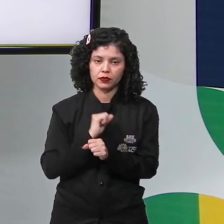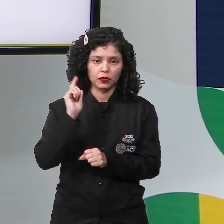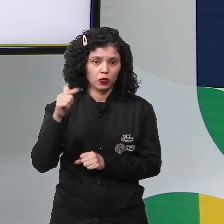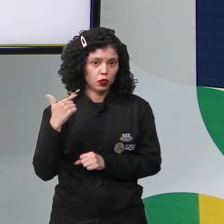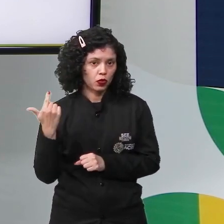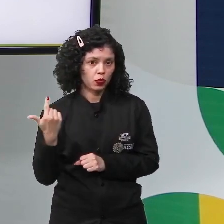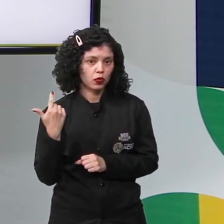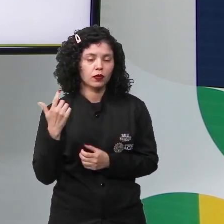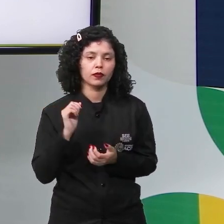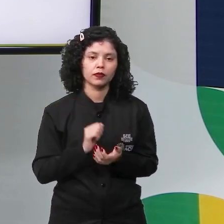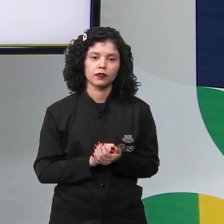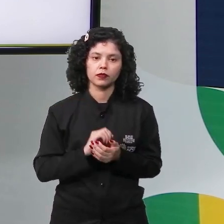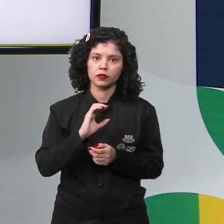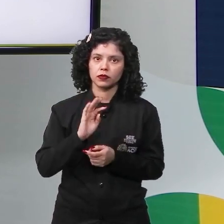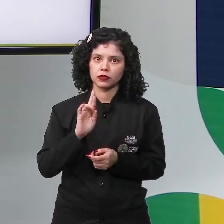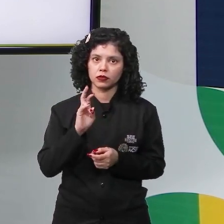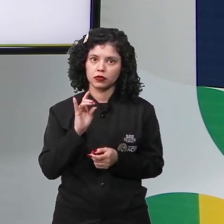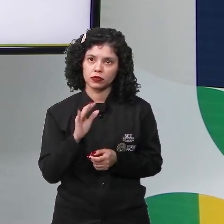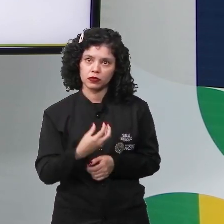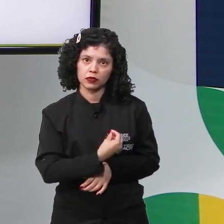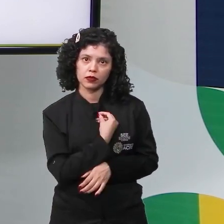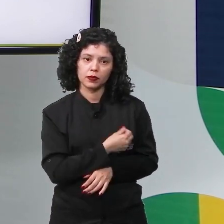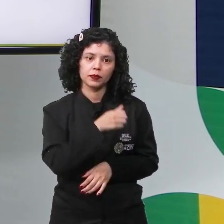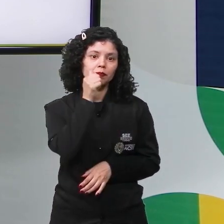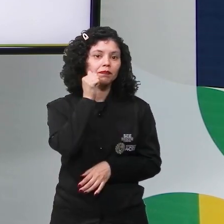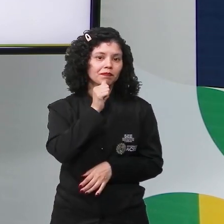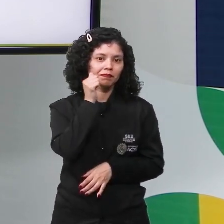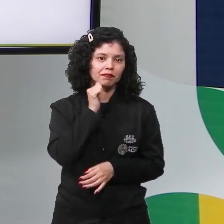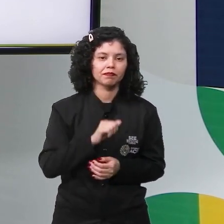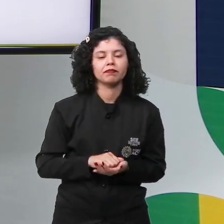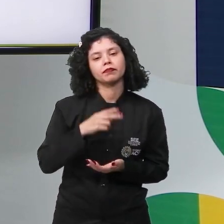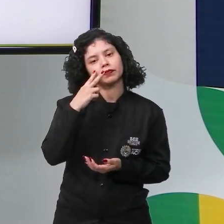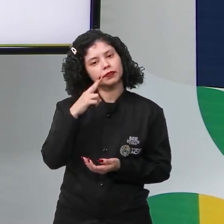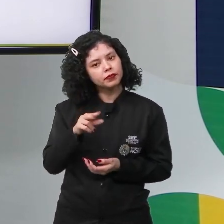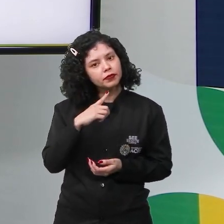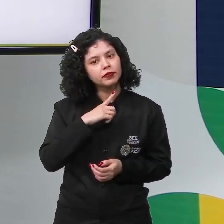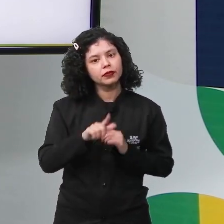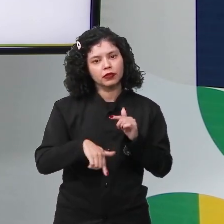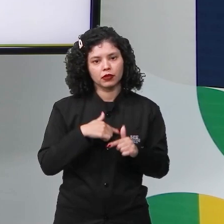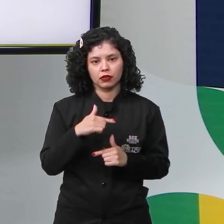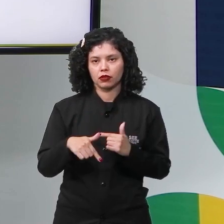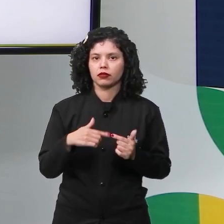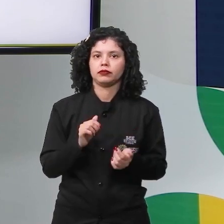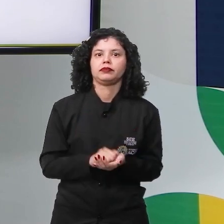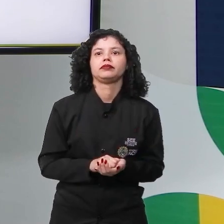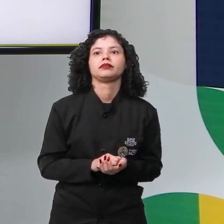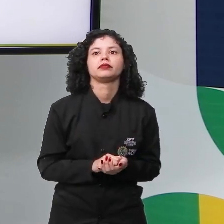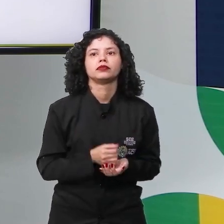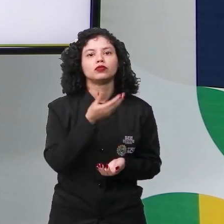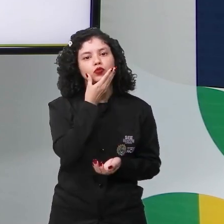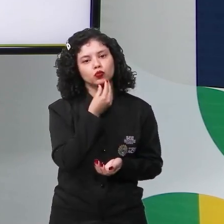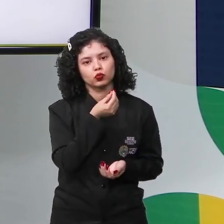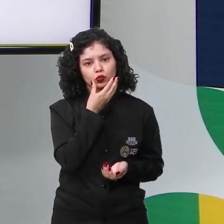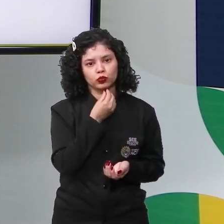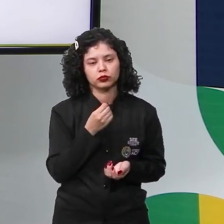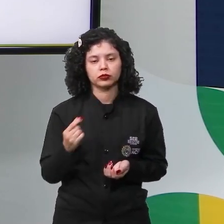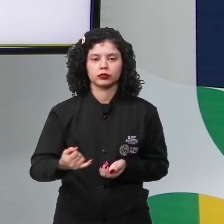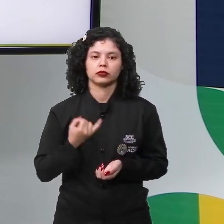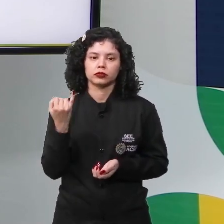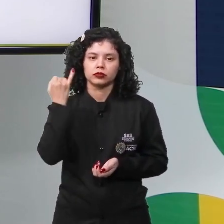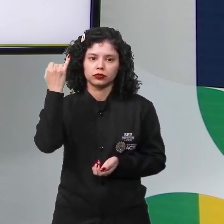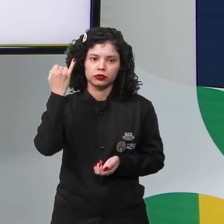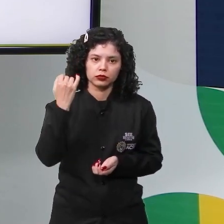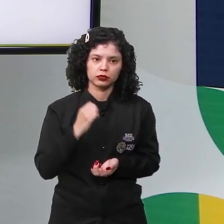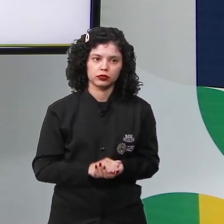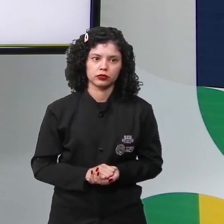outras palavras, obras à presença de mulheres. E você tem trabalhadores eminentemente,